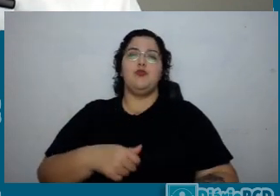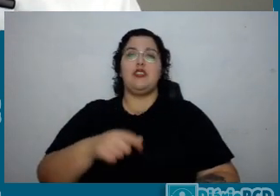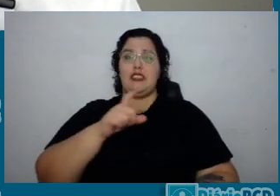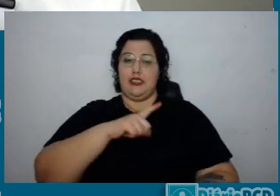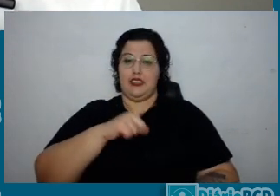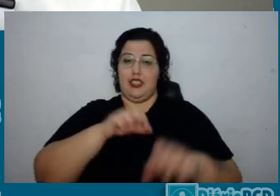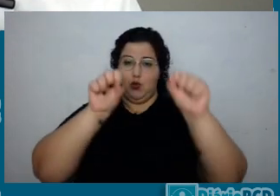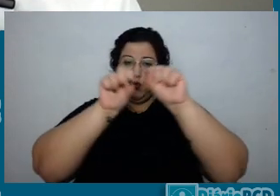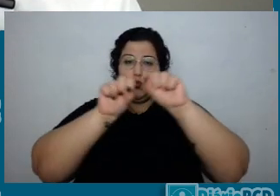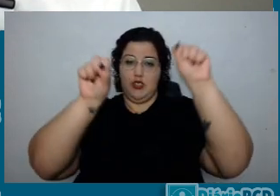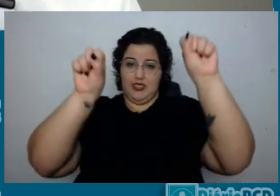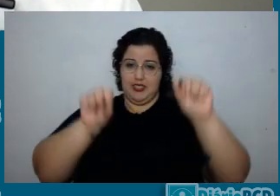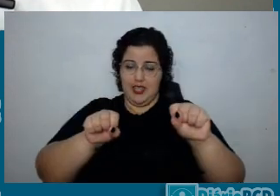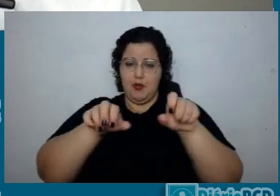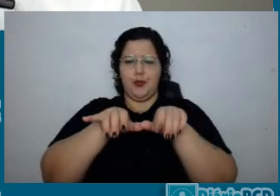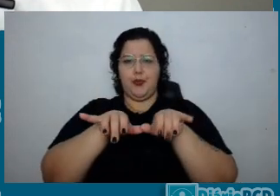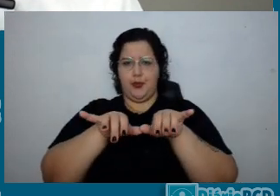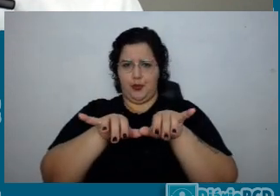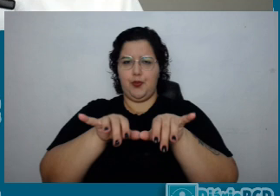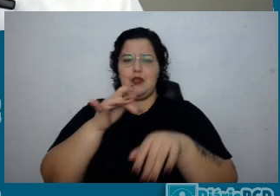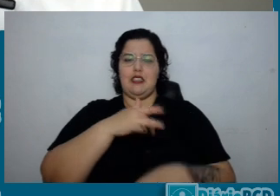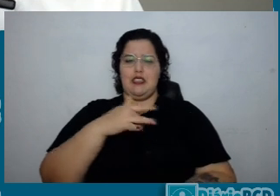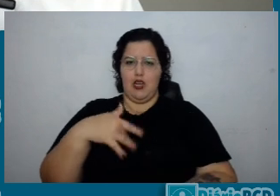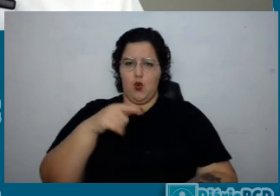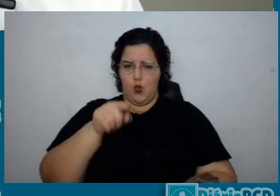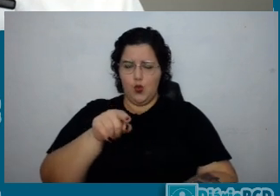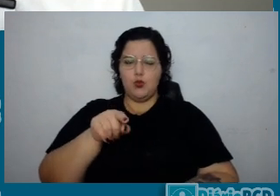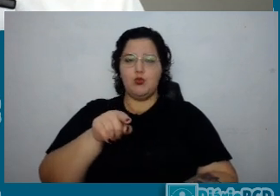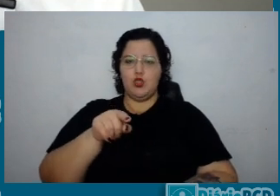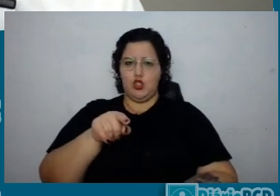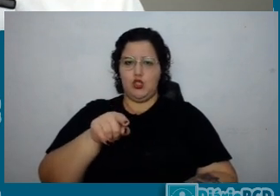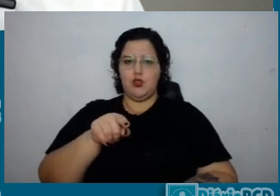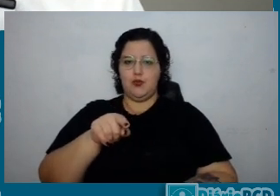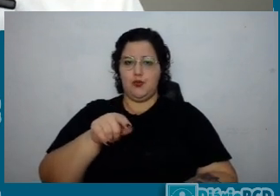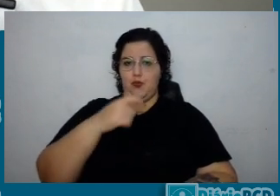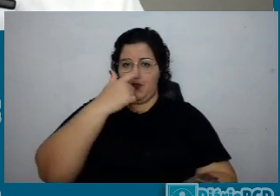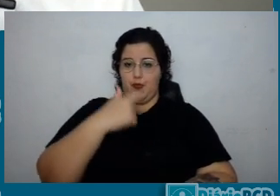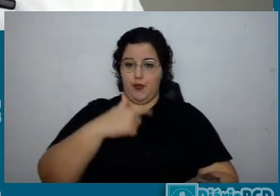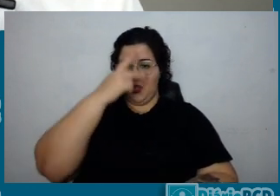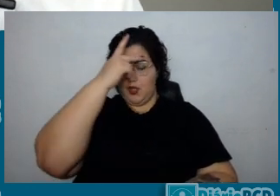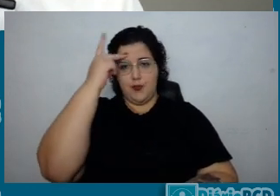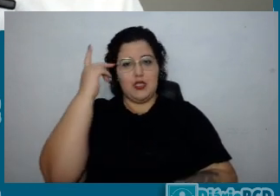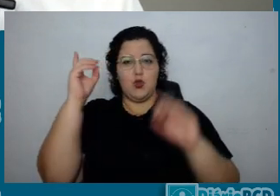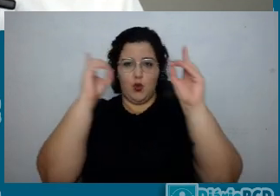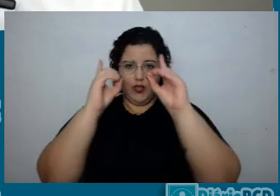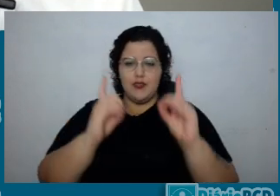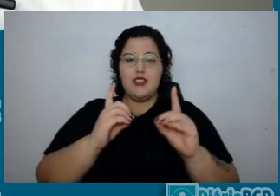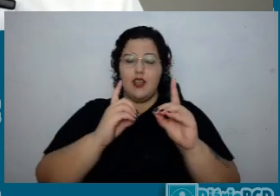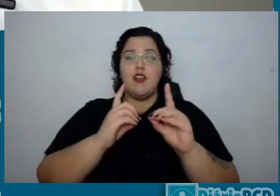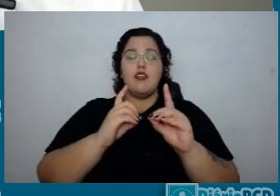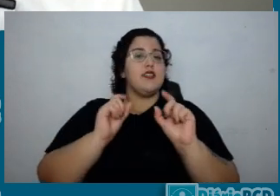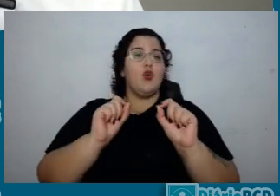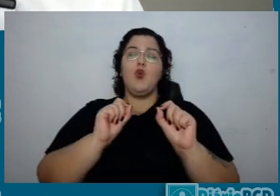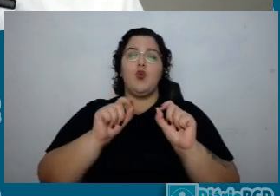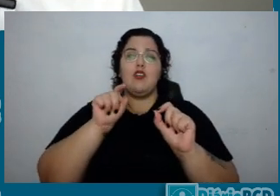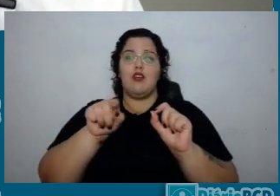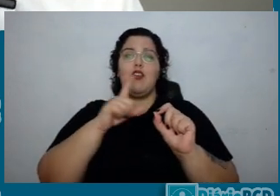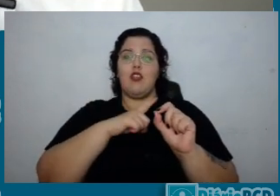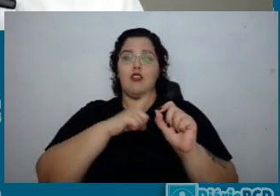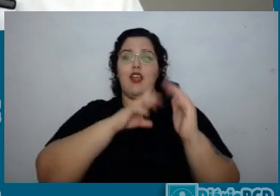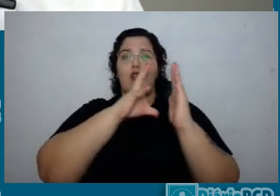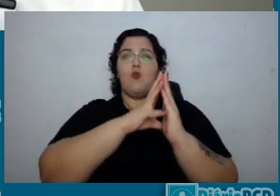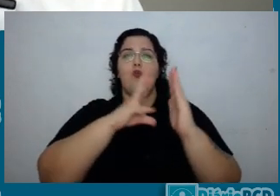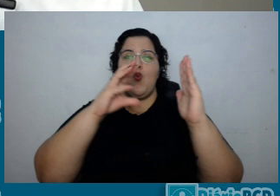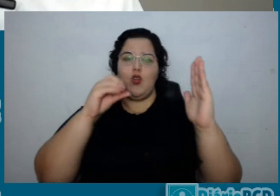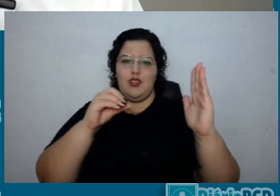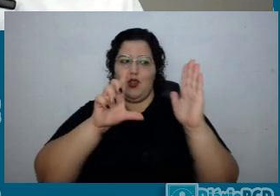sistema de seguridade, né, e saúde da pessoa com deficiência servidora segue